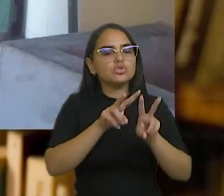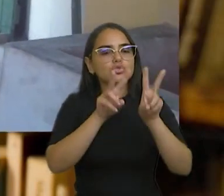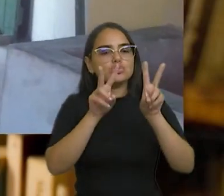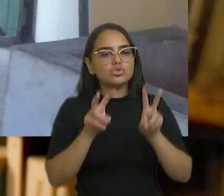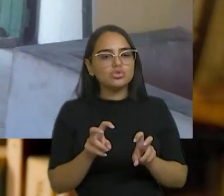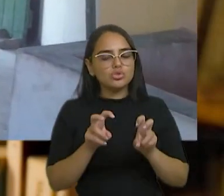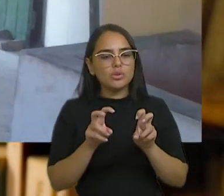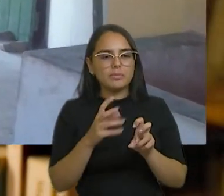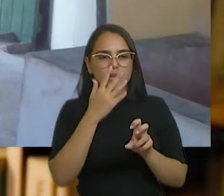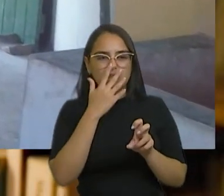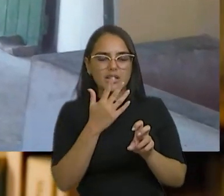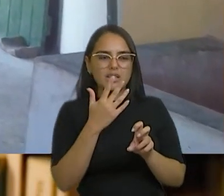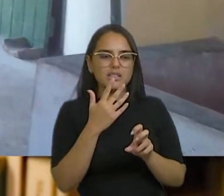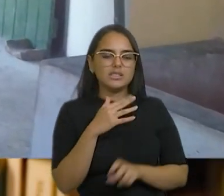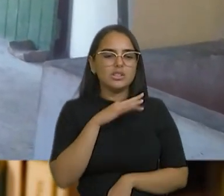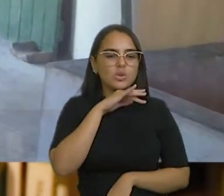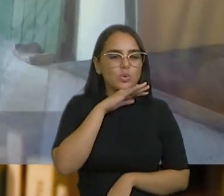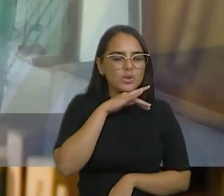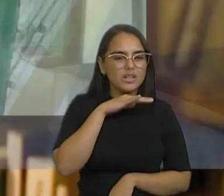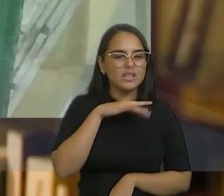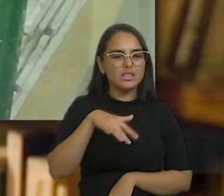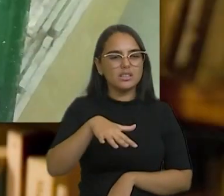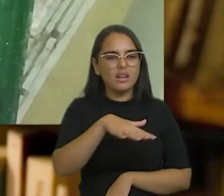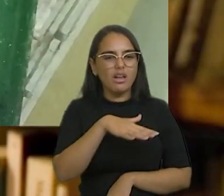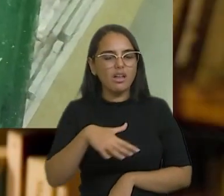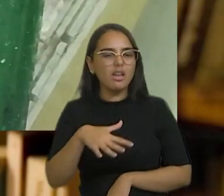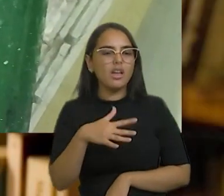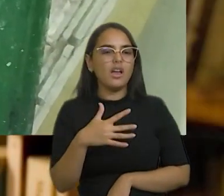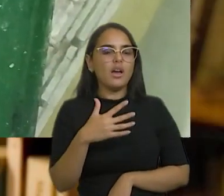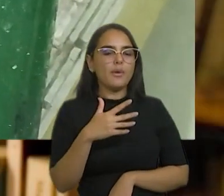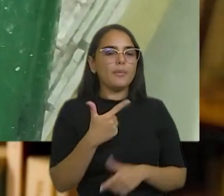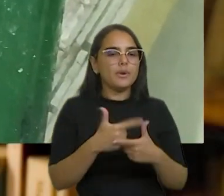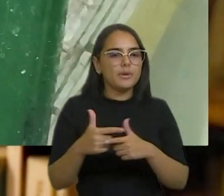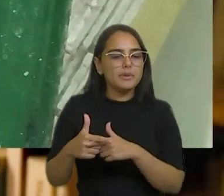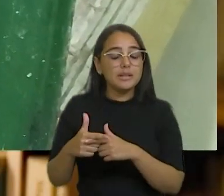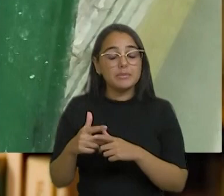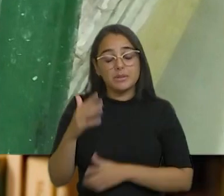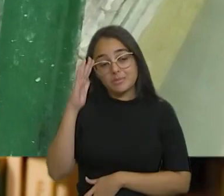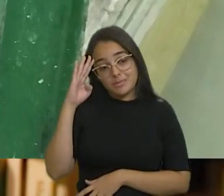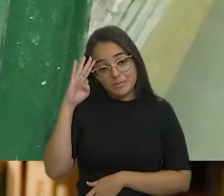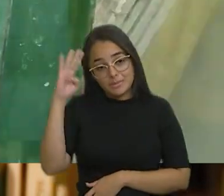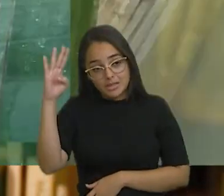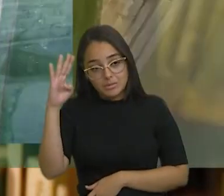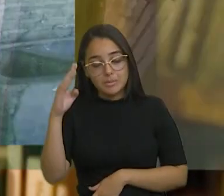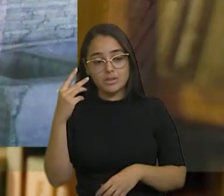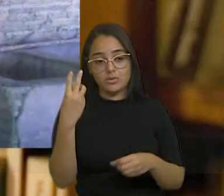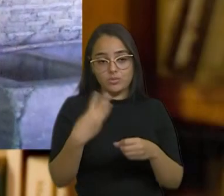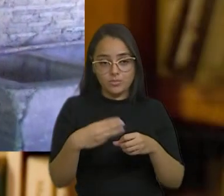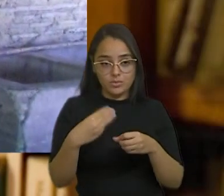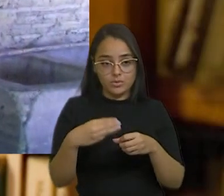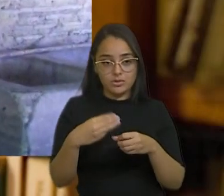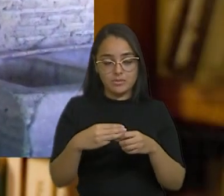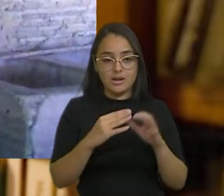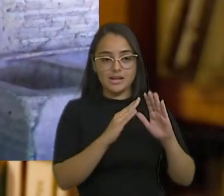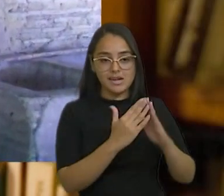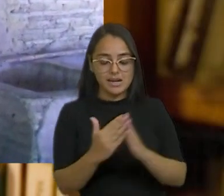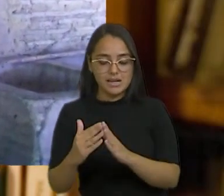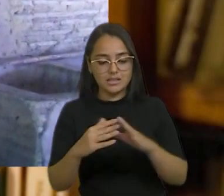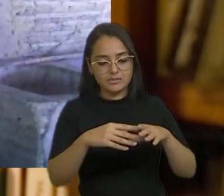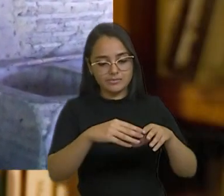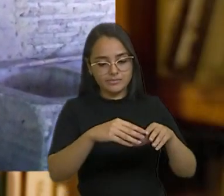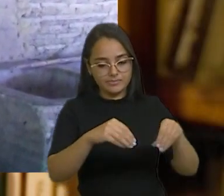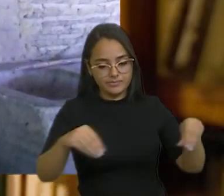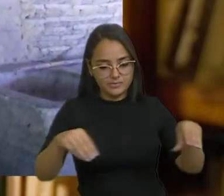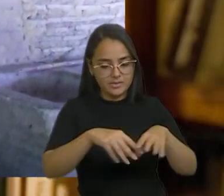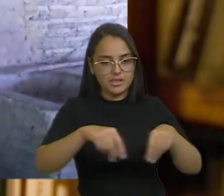de declínio da produção da farinha na nossa região, especialmente no nosso município. As casas de farinha,